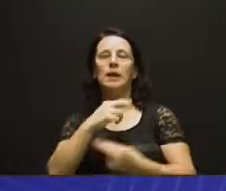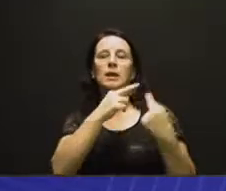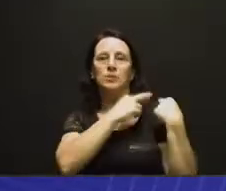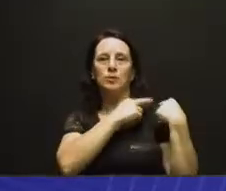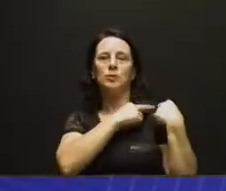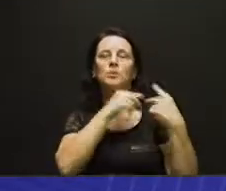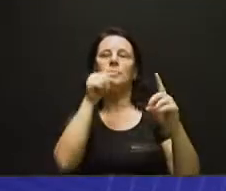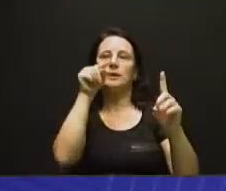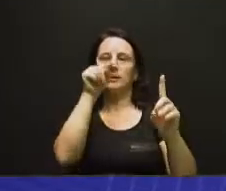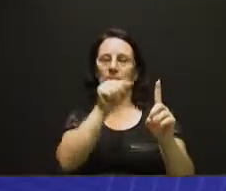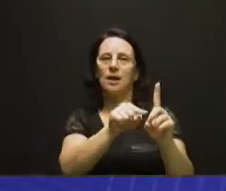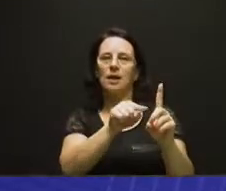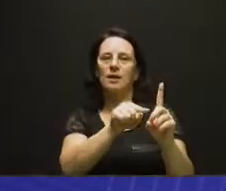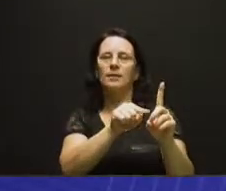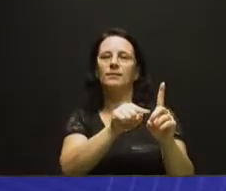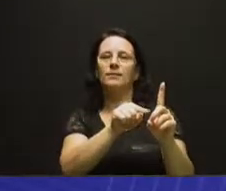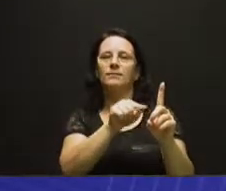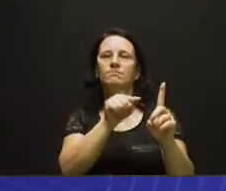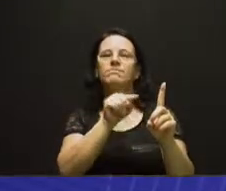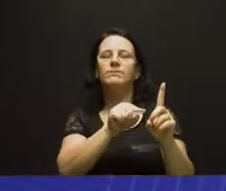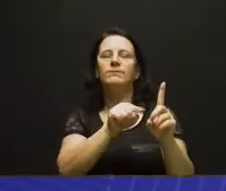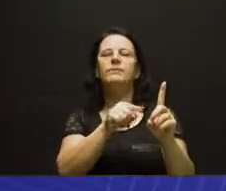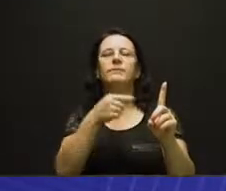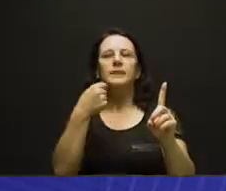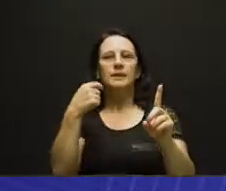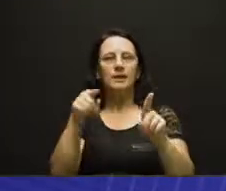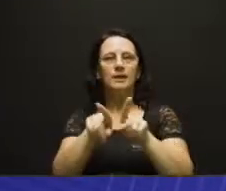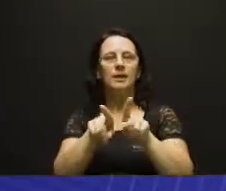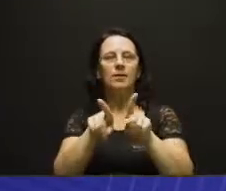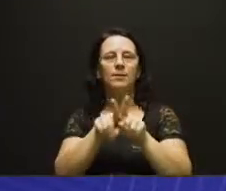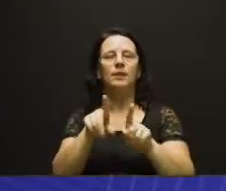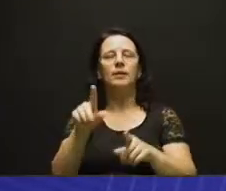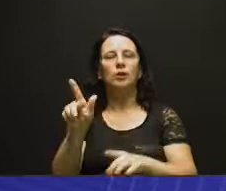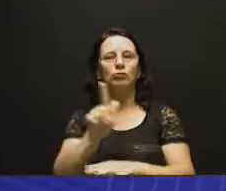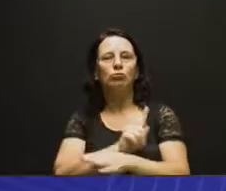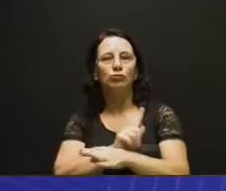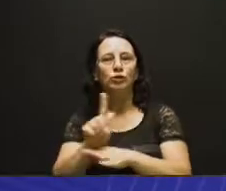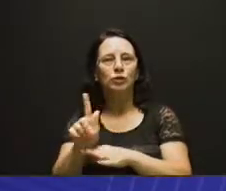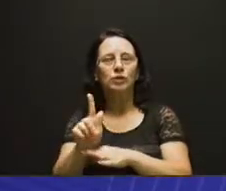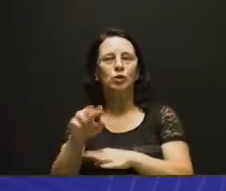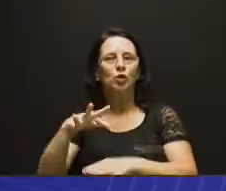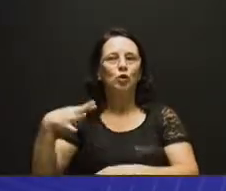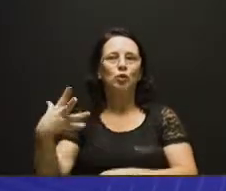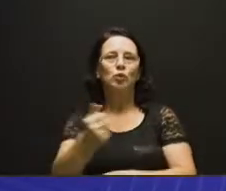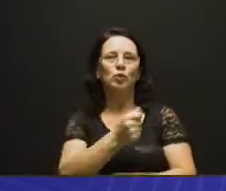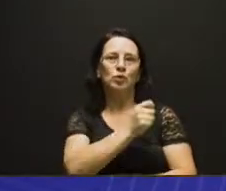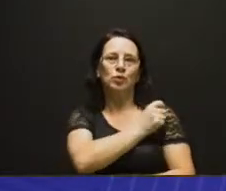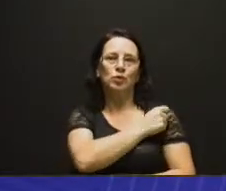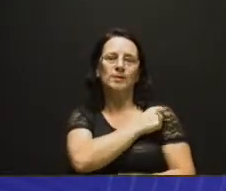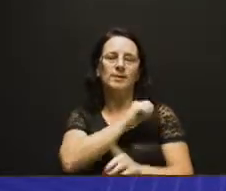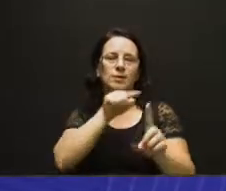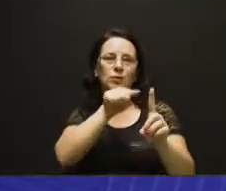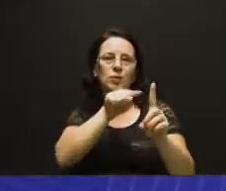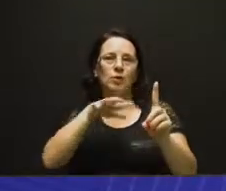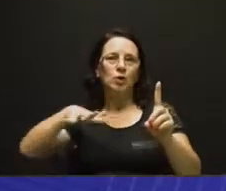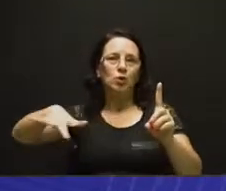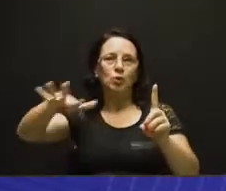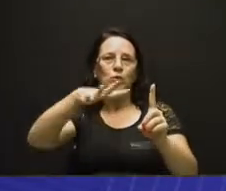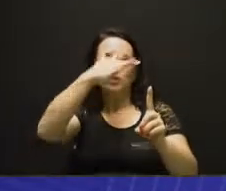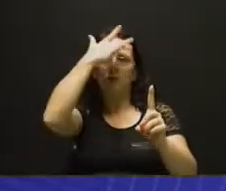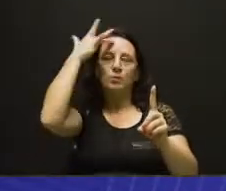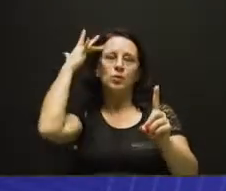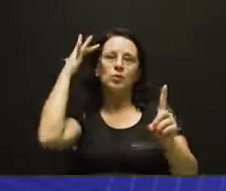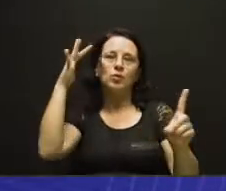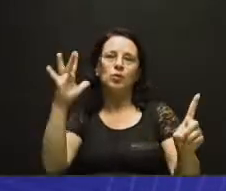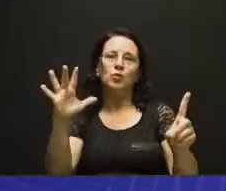ele ele é do mediador ele é do gestor ele é de todos os alunos ele é de todas as pessoas que compõem